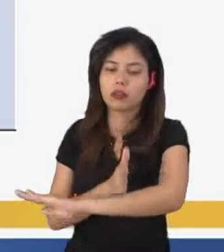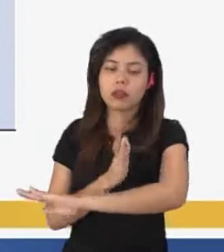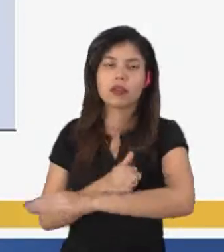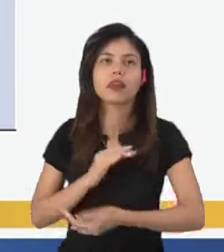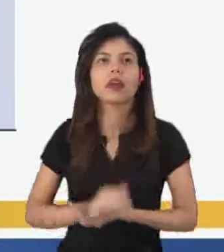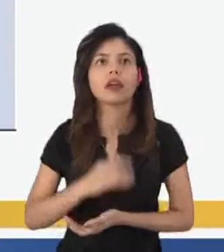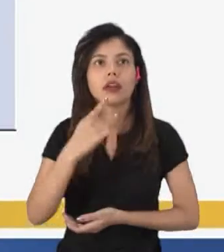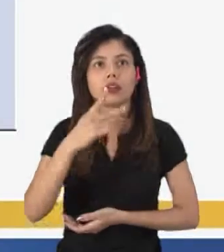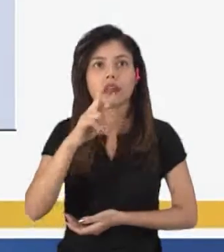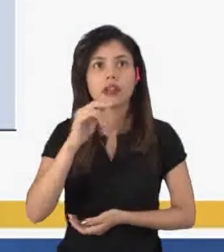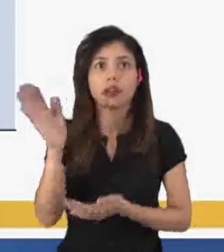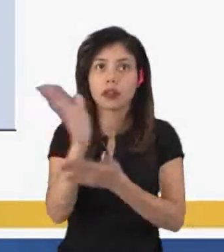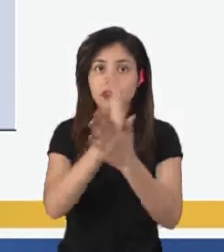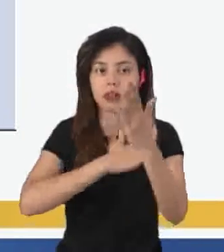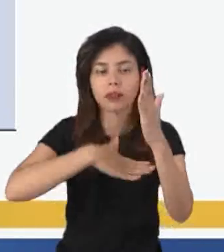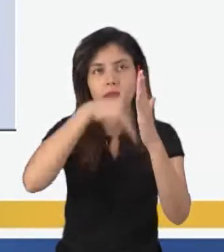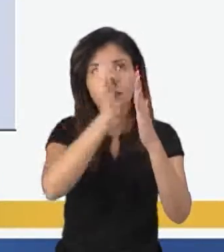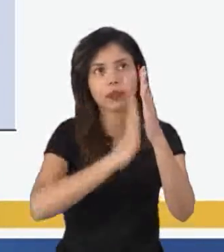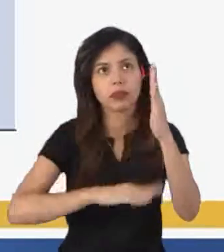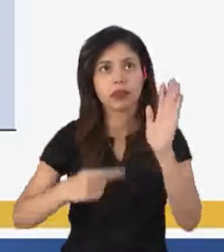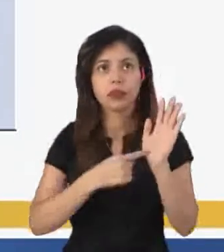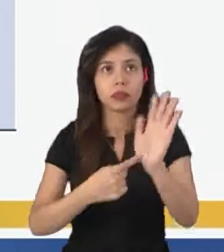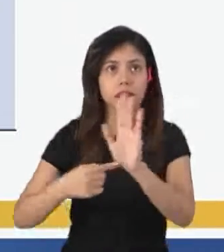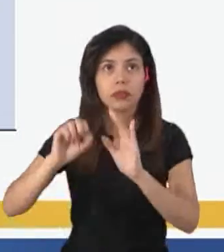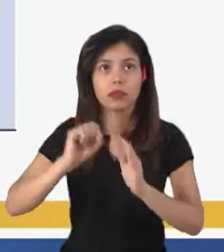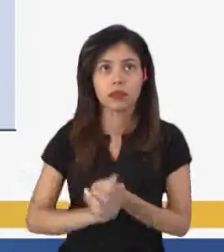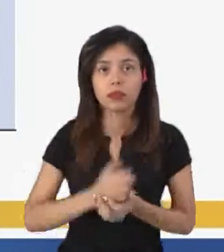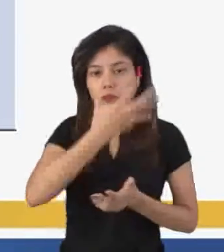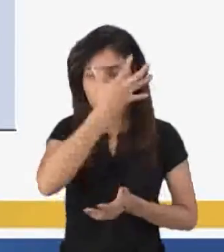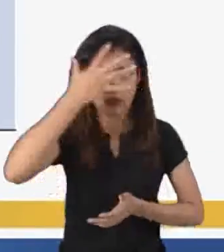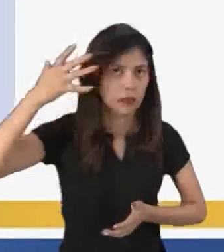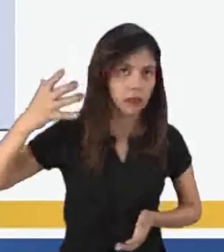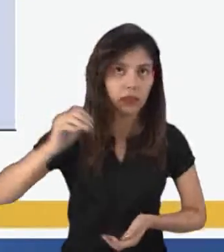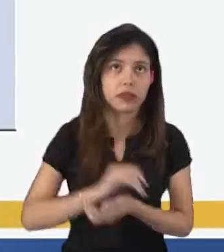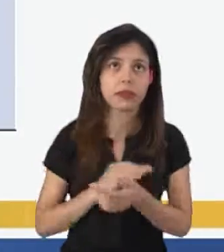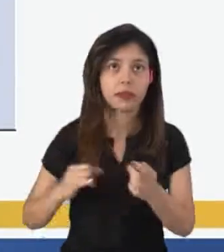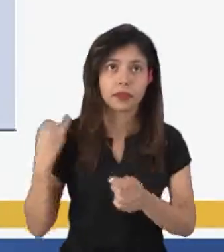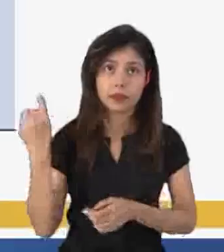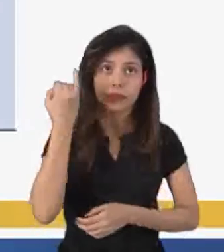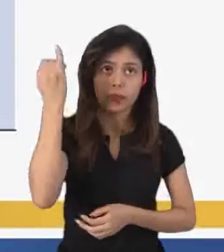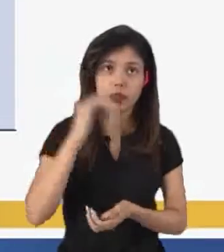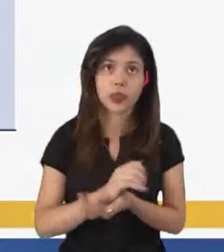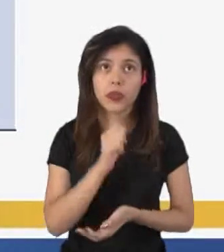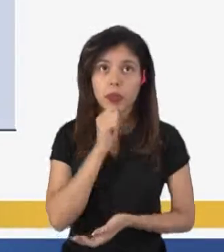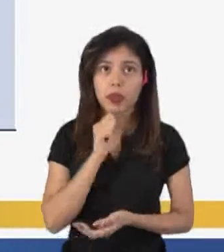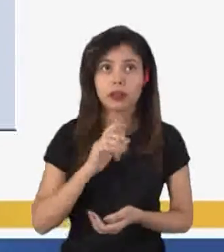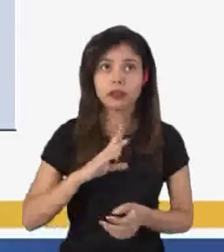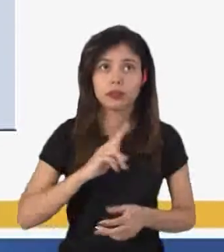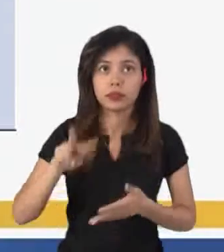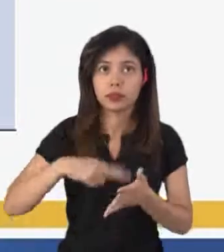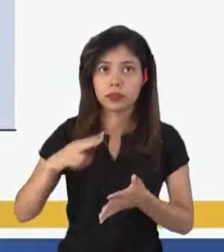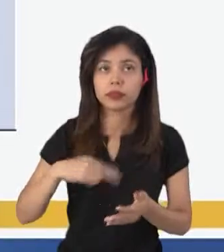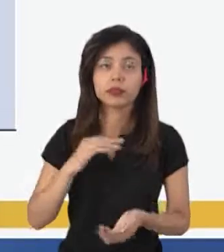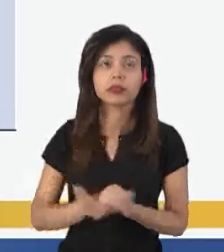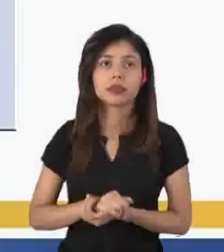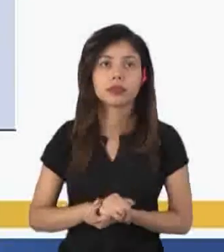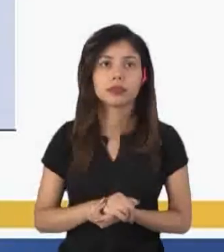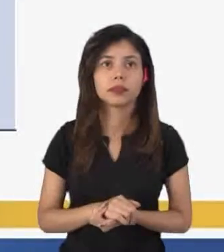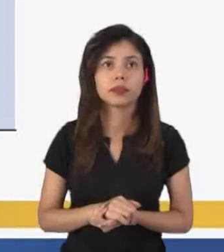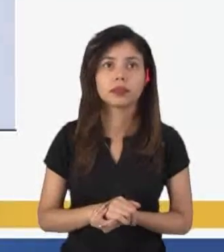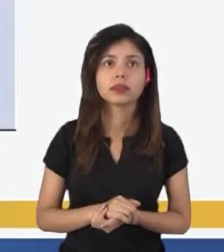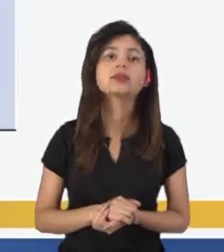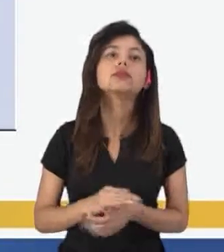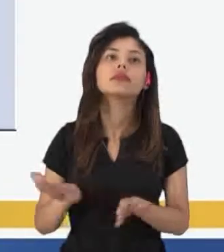na pré-história, pinturas revelam caráter sagrado e ritualismo, né? Havia nas danças, nos rituais,